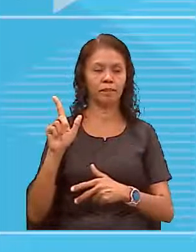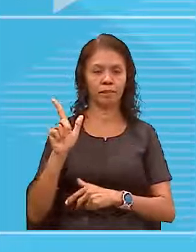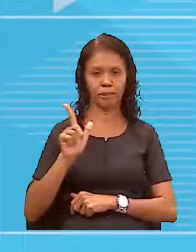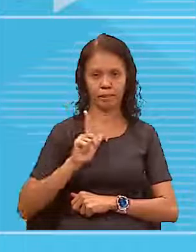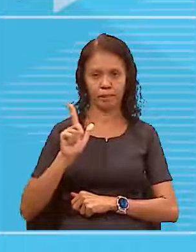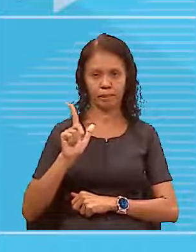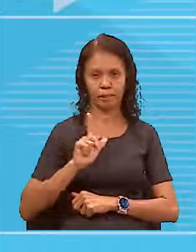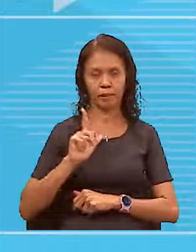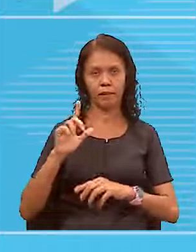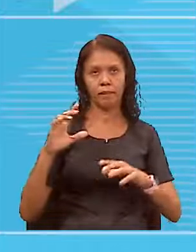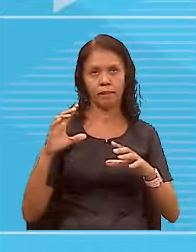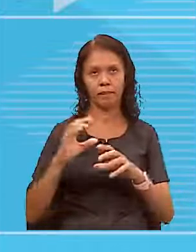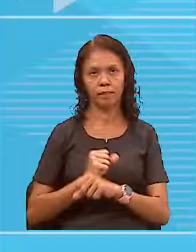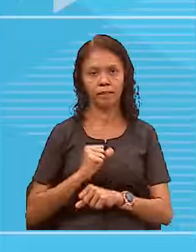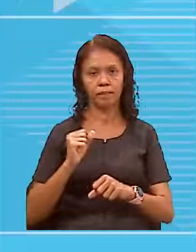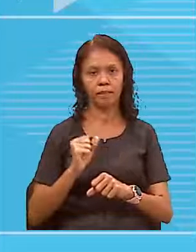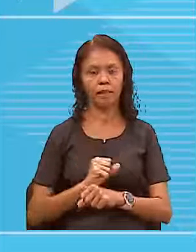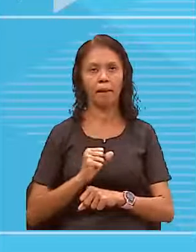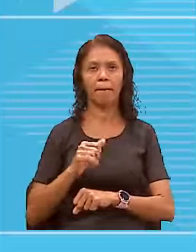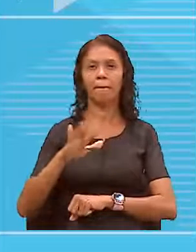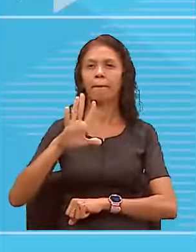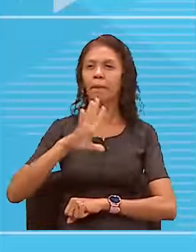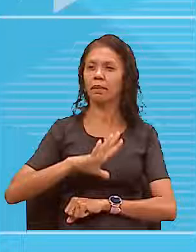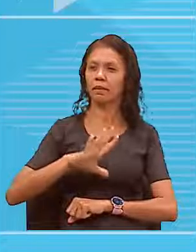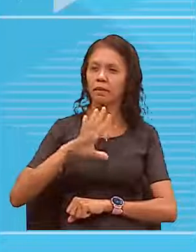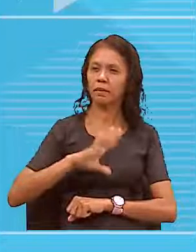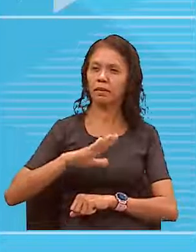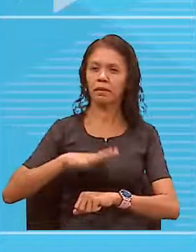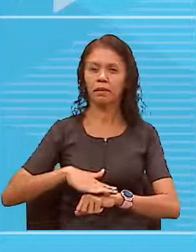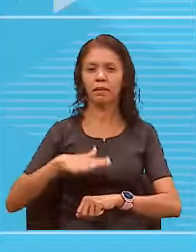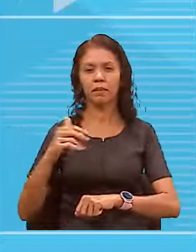exemplo, português vale mais do que